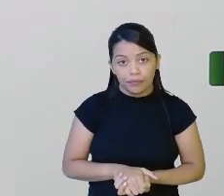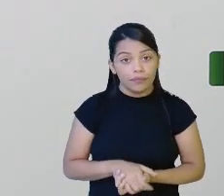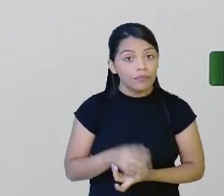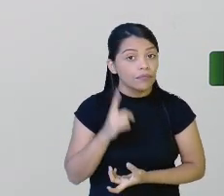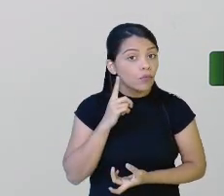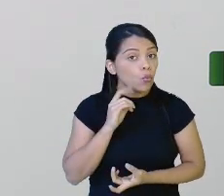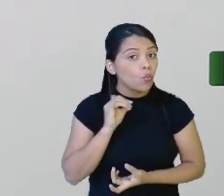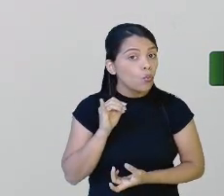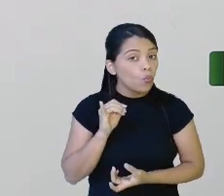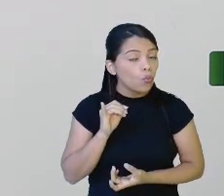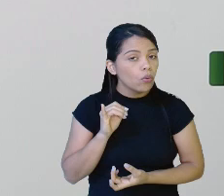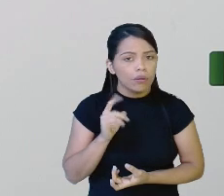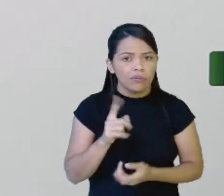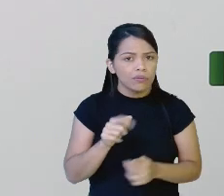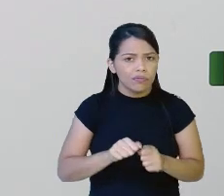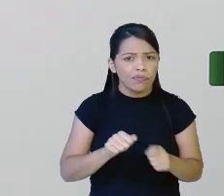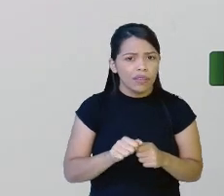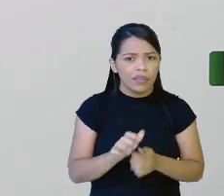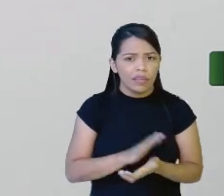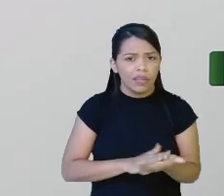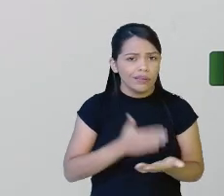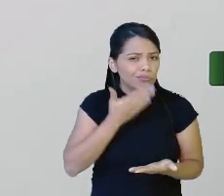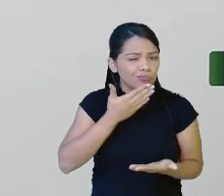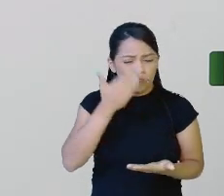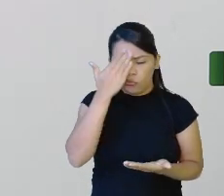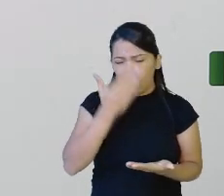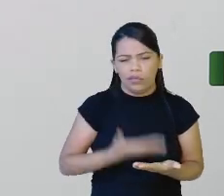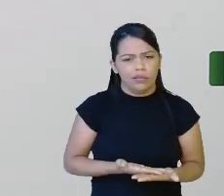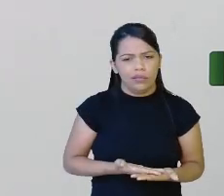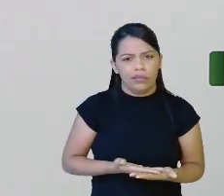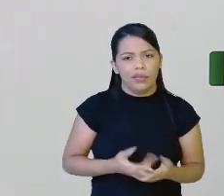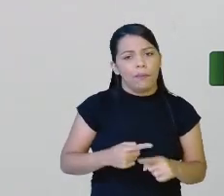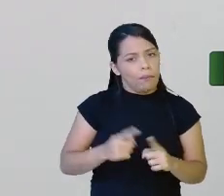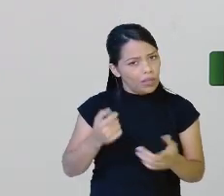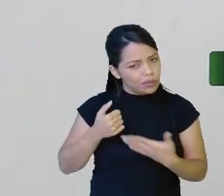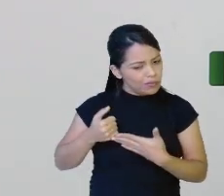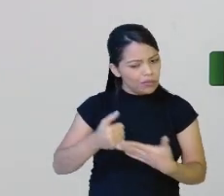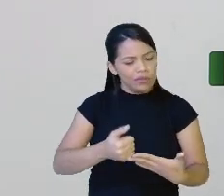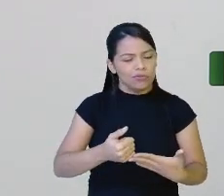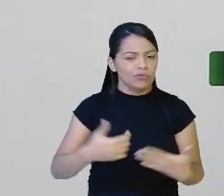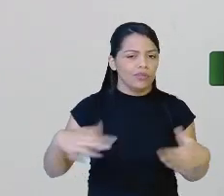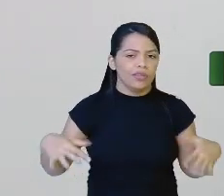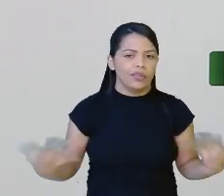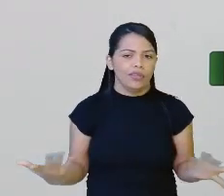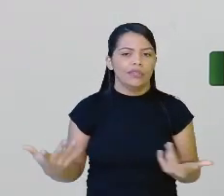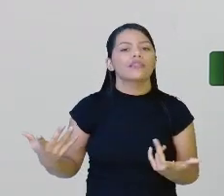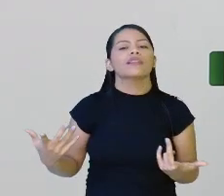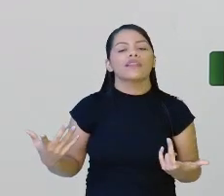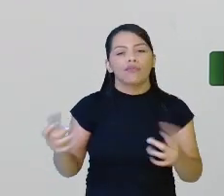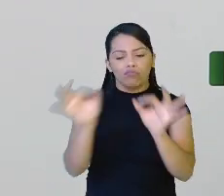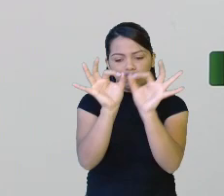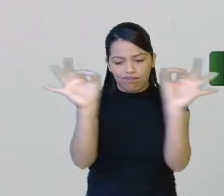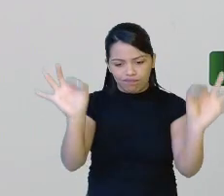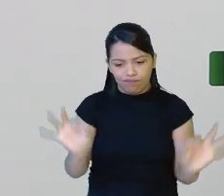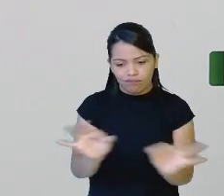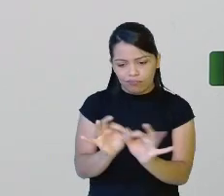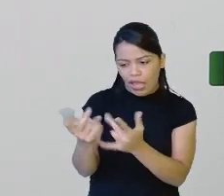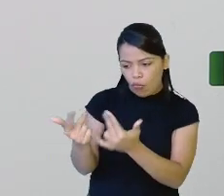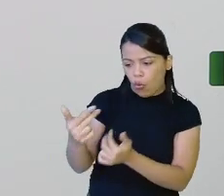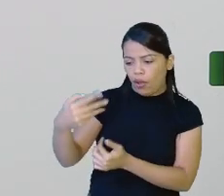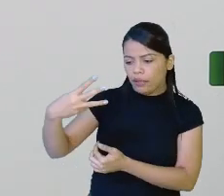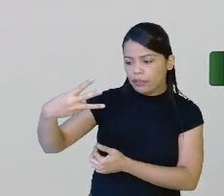Oi? Não fez ainda? Não acredito. Mas eu vou te ajudar. O perímetro é